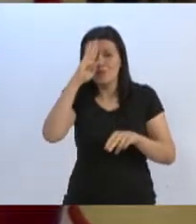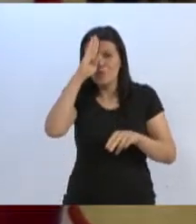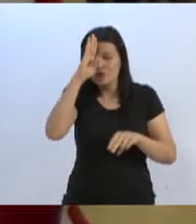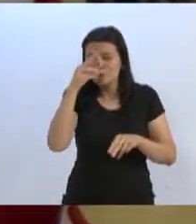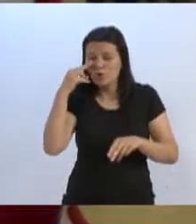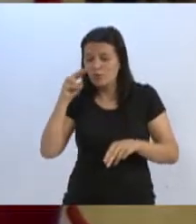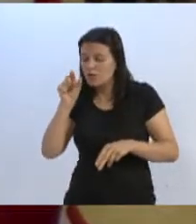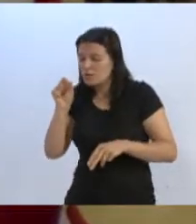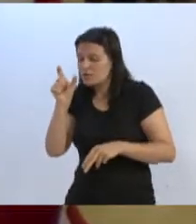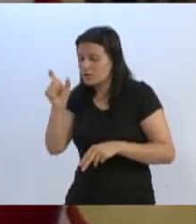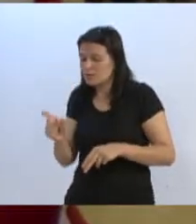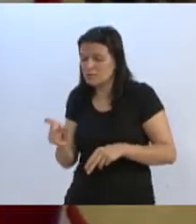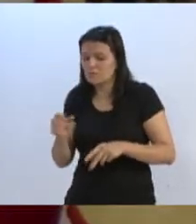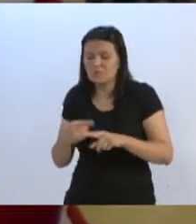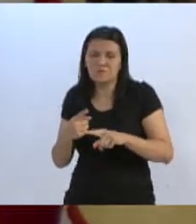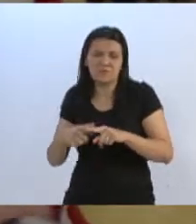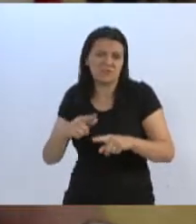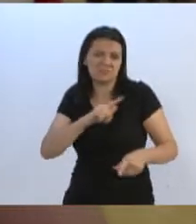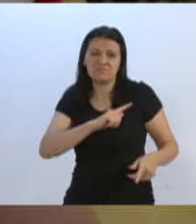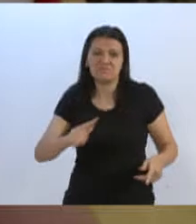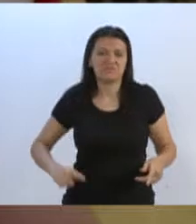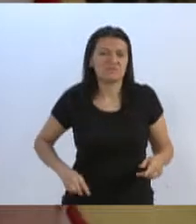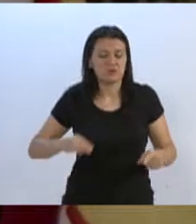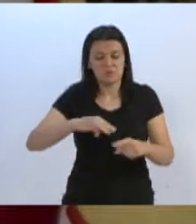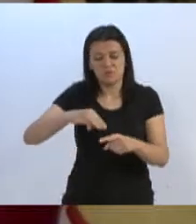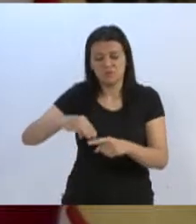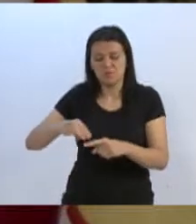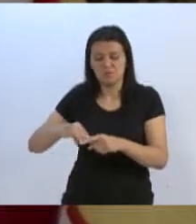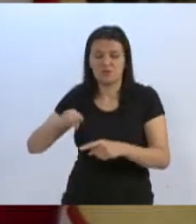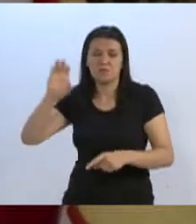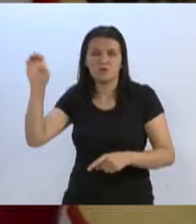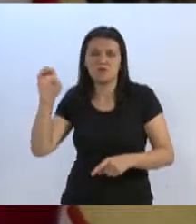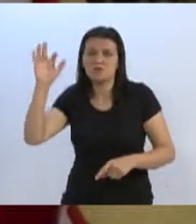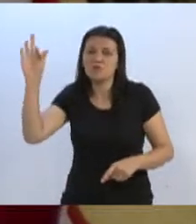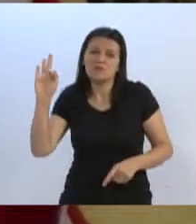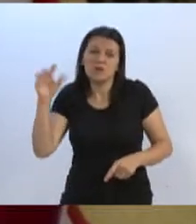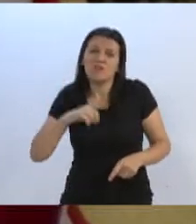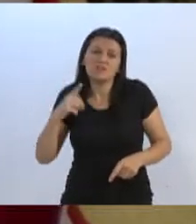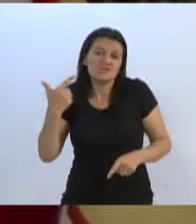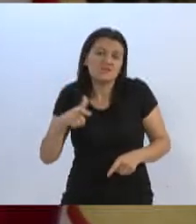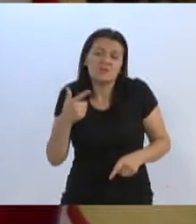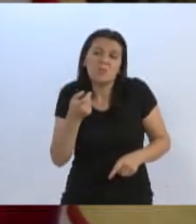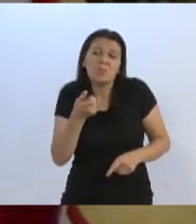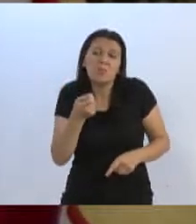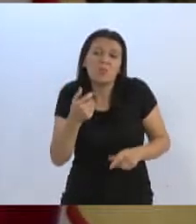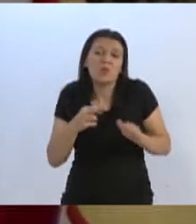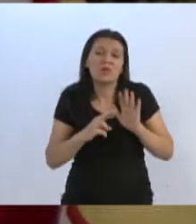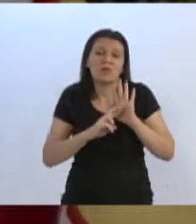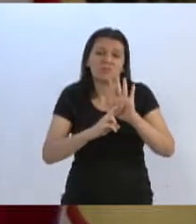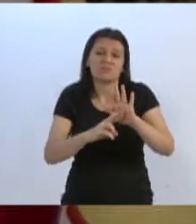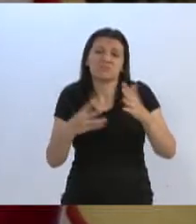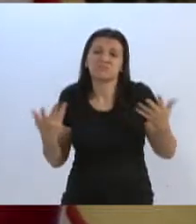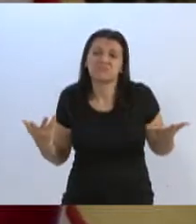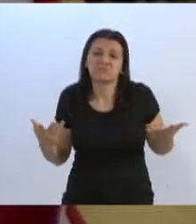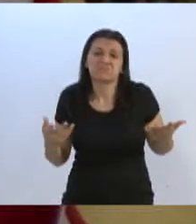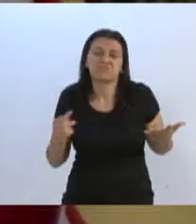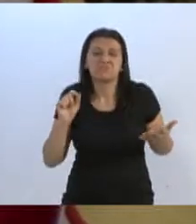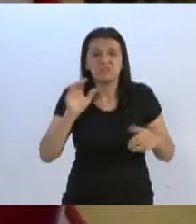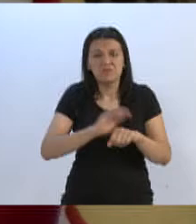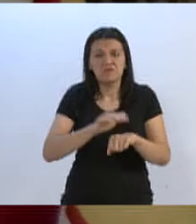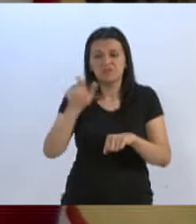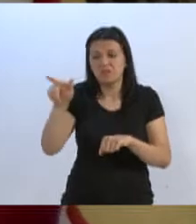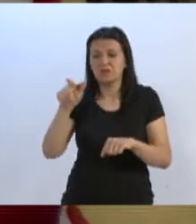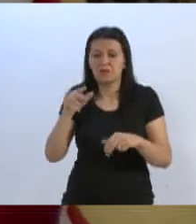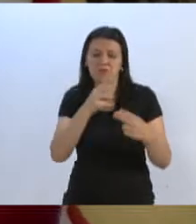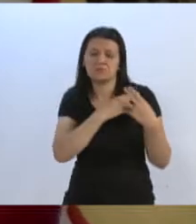normal. É no governo municipal, governo estadual e no governo federal. E nós temos pouca representatividade. Os que estão lá, acredito que estarem fazendo o seu papel. Não estou